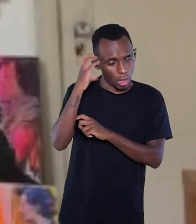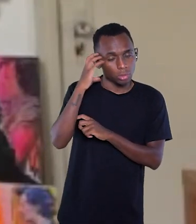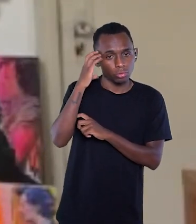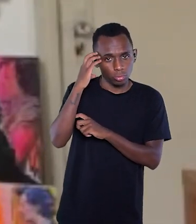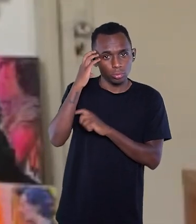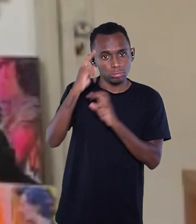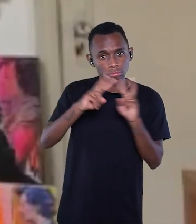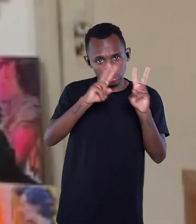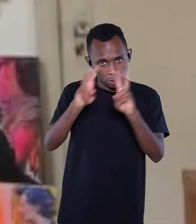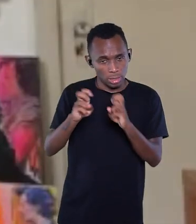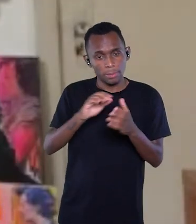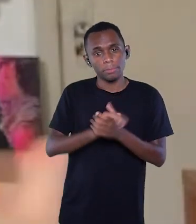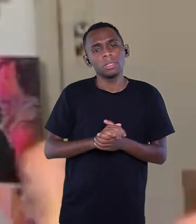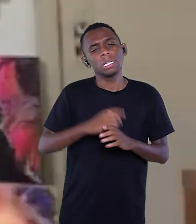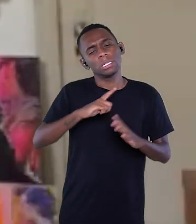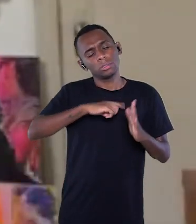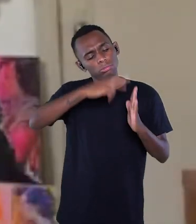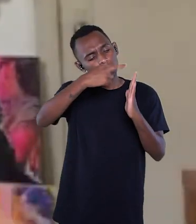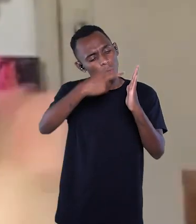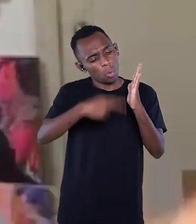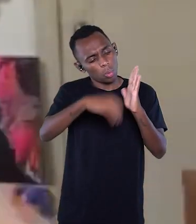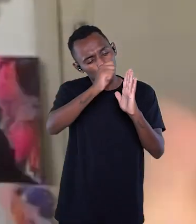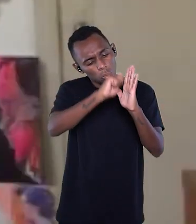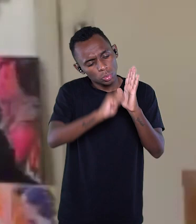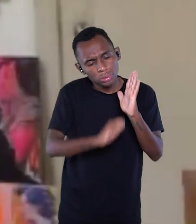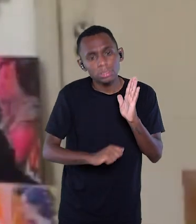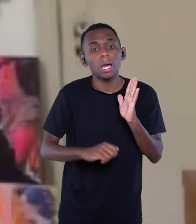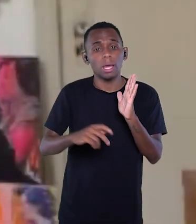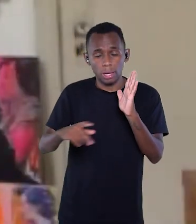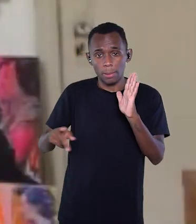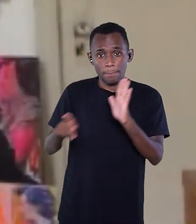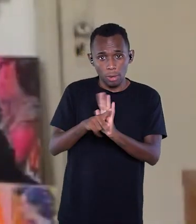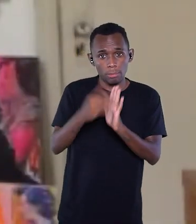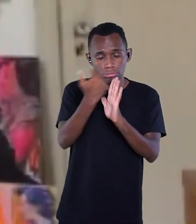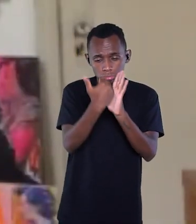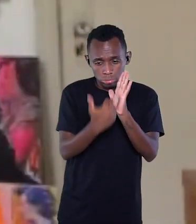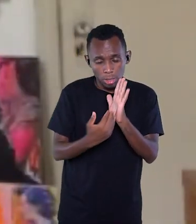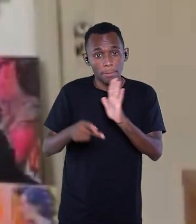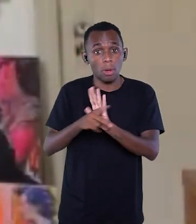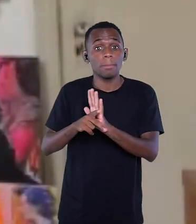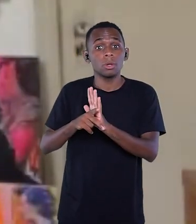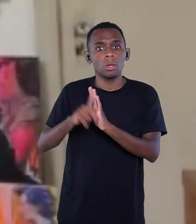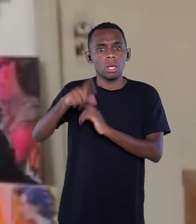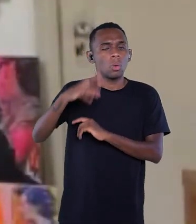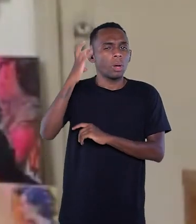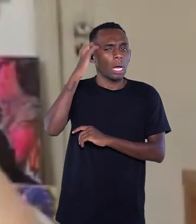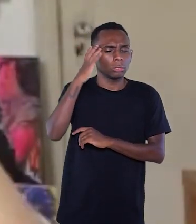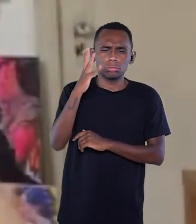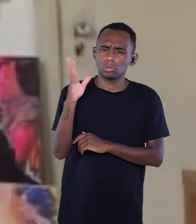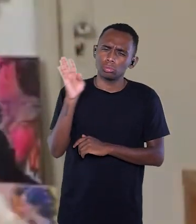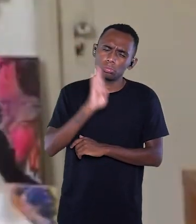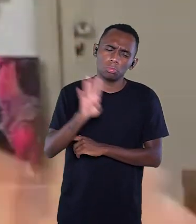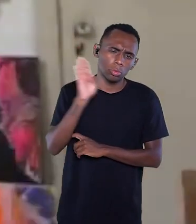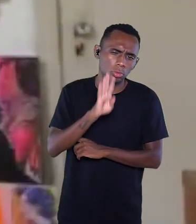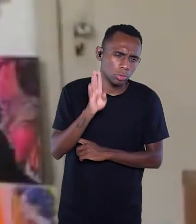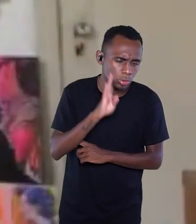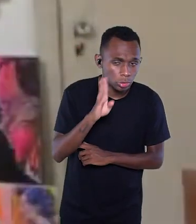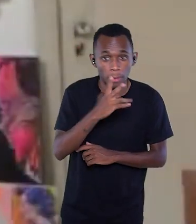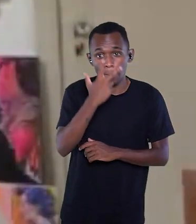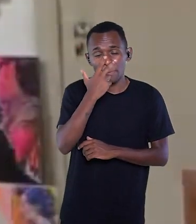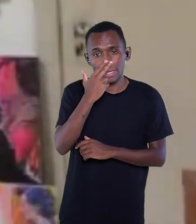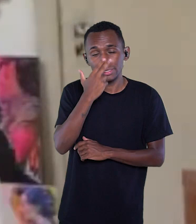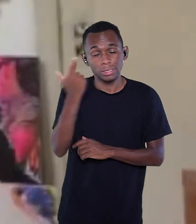Terra. Então a gente faz o roteiro, enfim, eu já fiz ilustrações para esses programas. É um programa muito legal, ele vai em